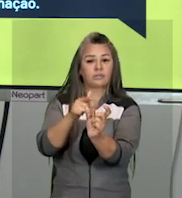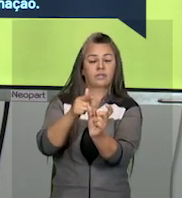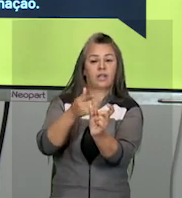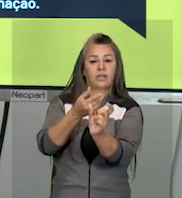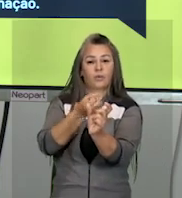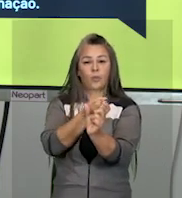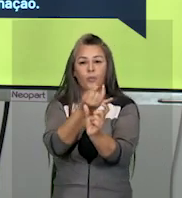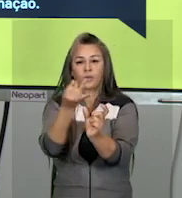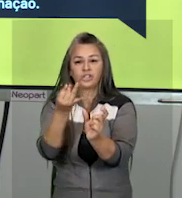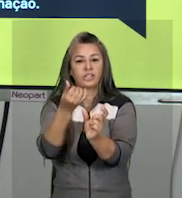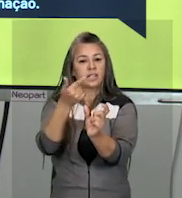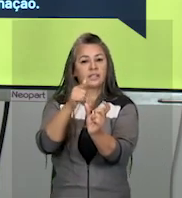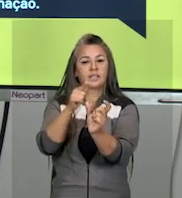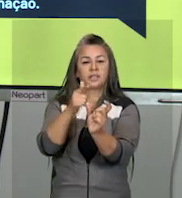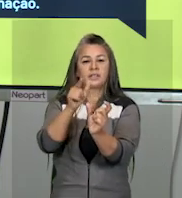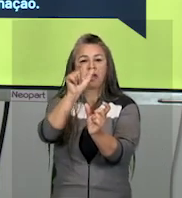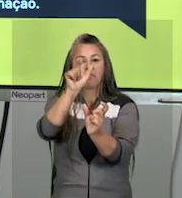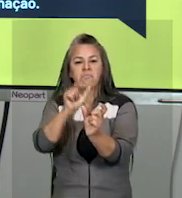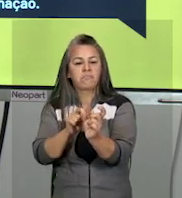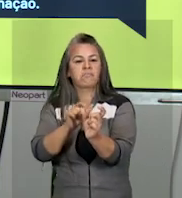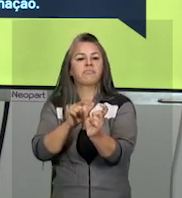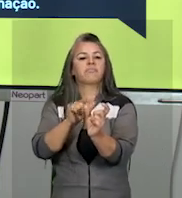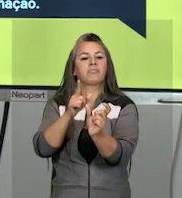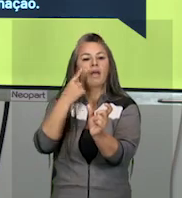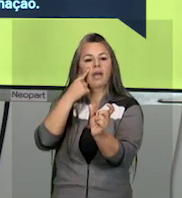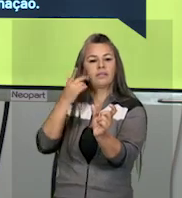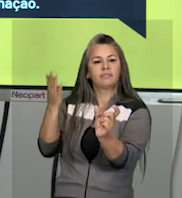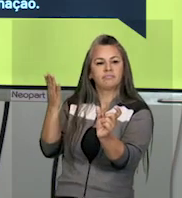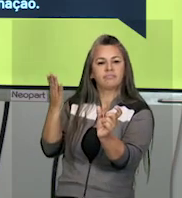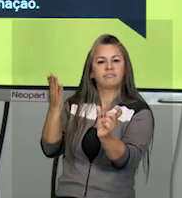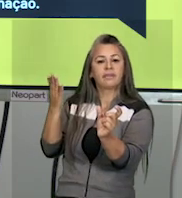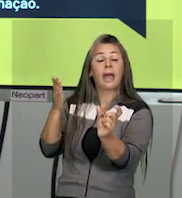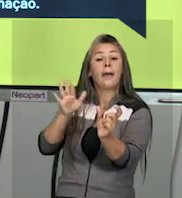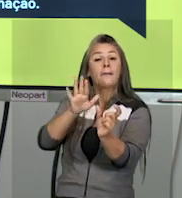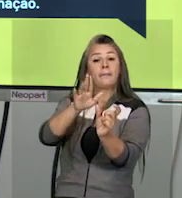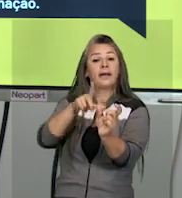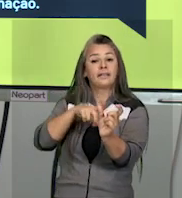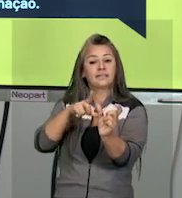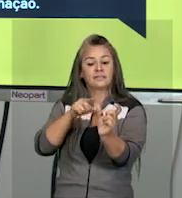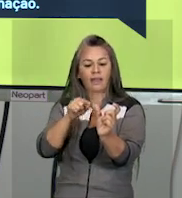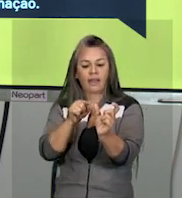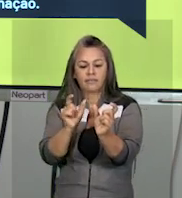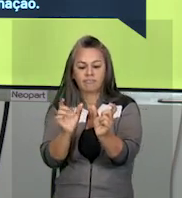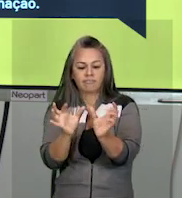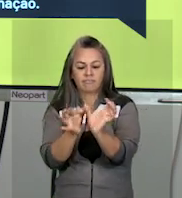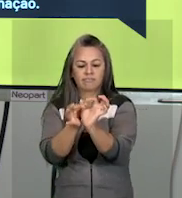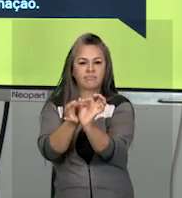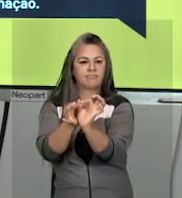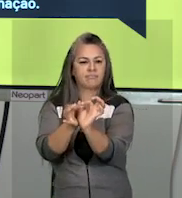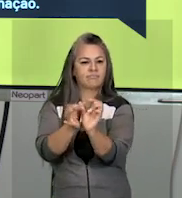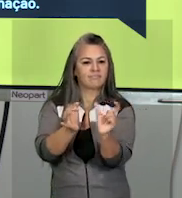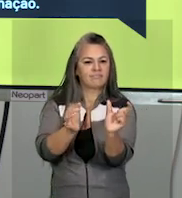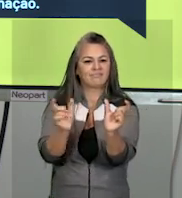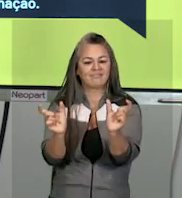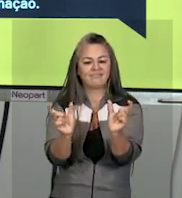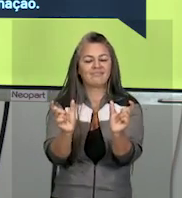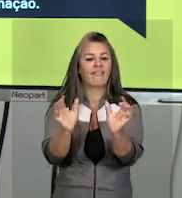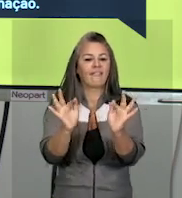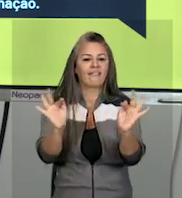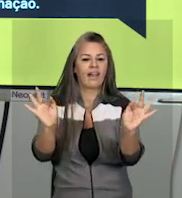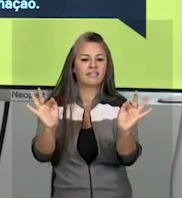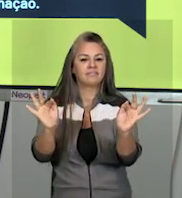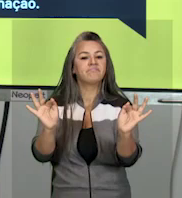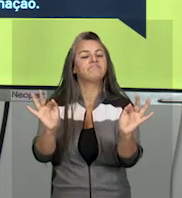que conectam orações, estabelecendo entre elas uma relação de subordinação, dependência ou